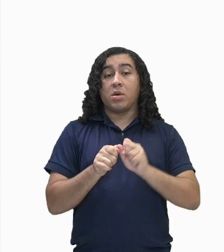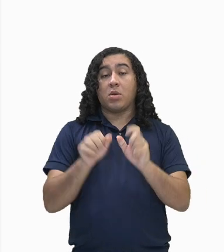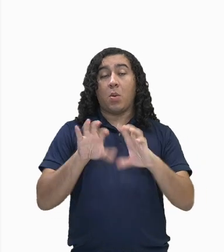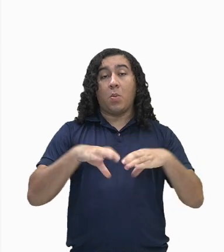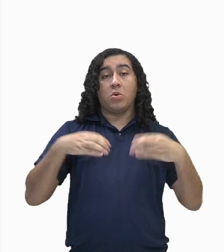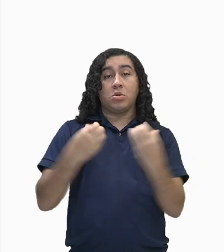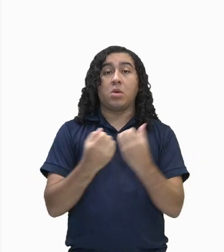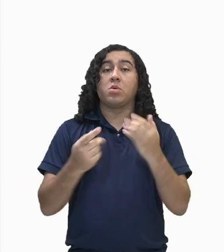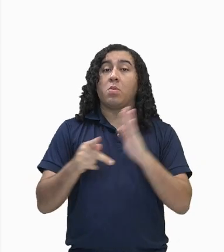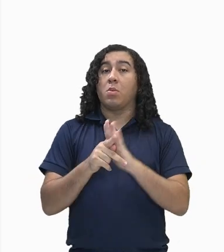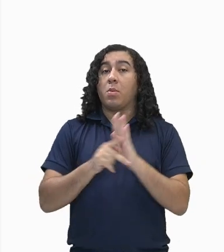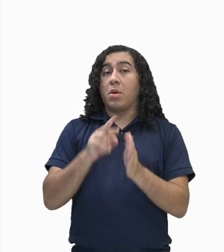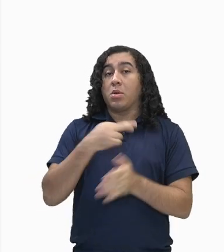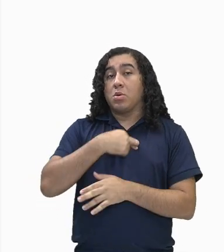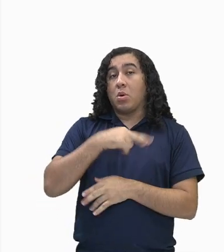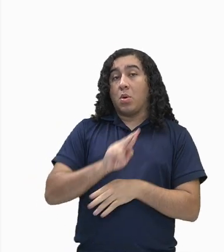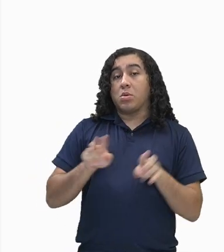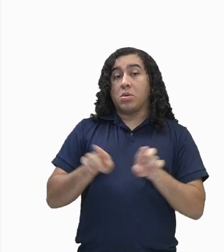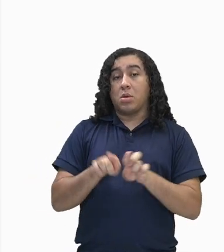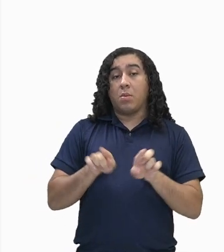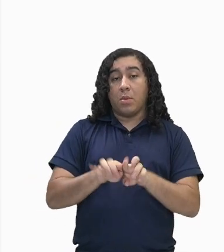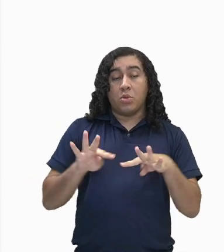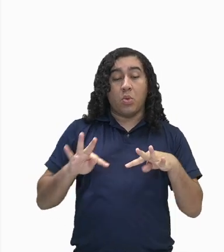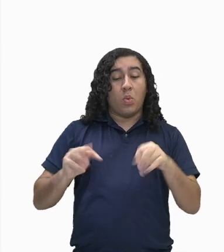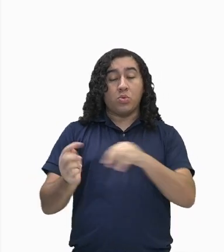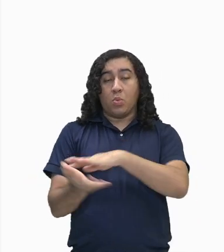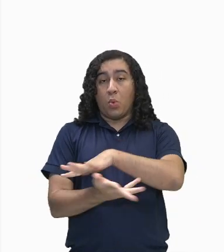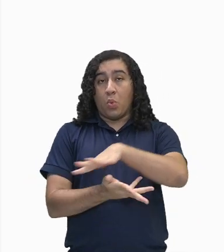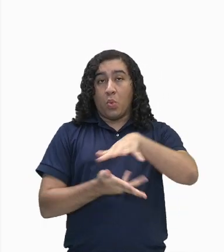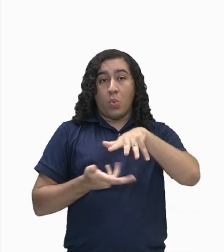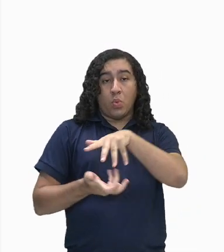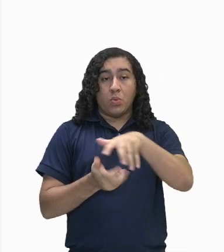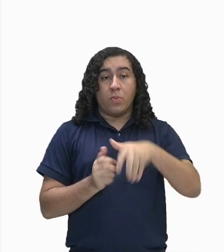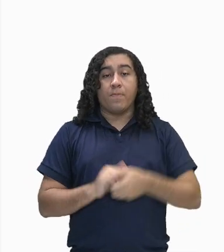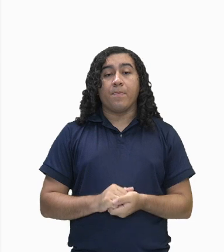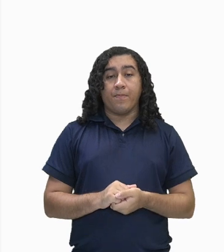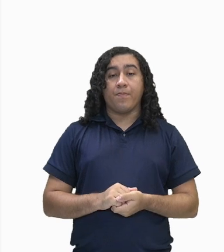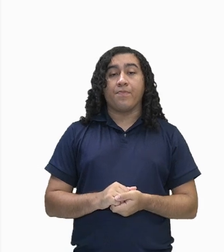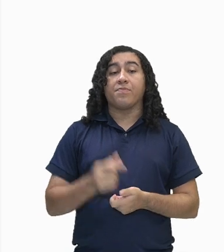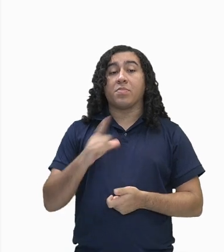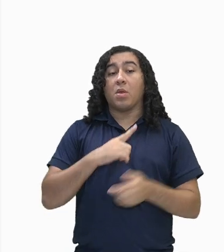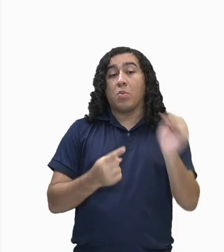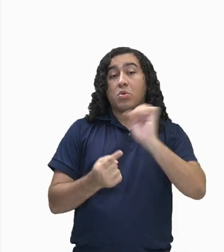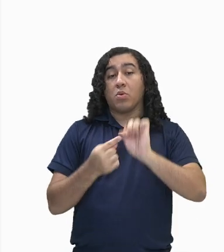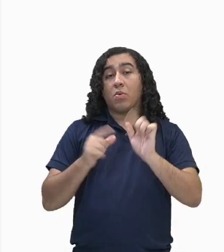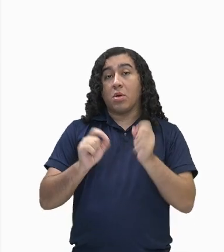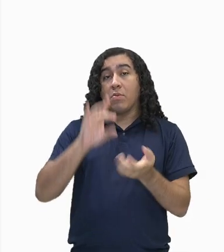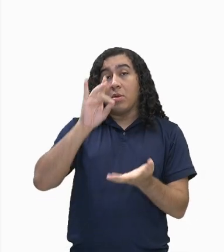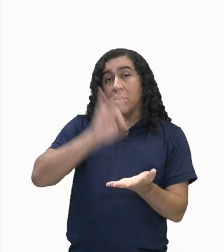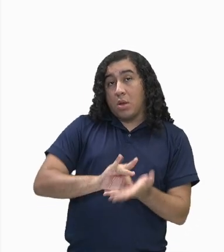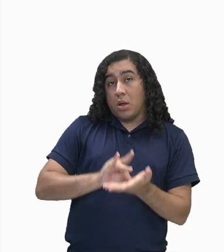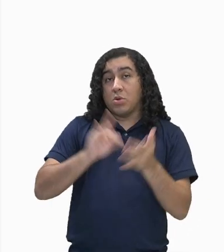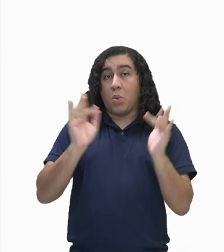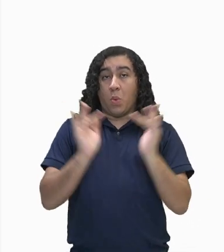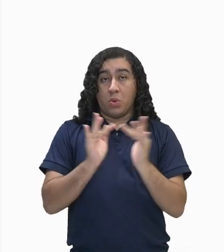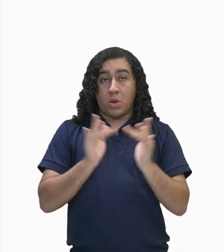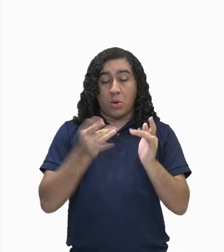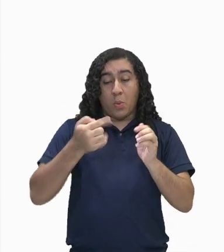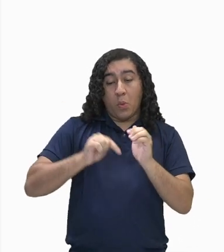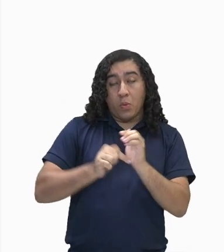comunidades religiosas em todo o mundo. Esses ritos têm o objetivo de estabelecer uma conexão mais profunda com o